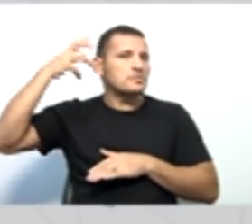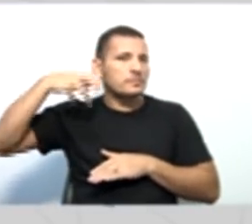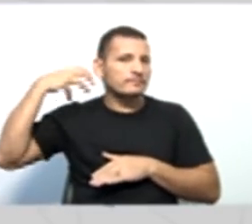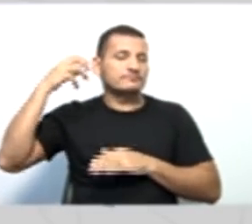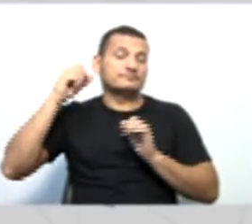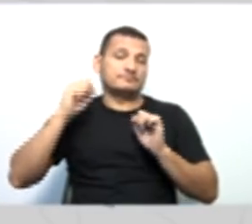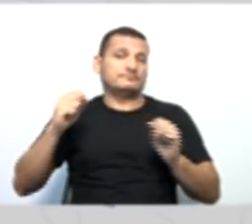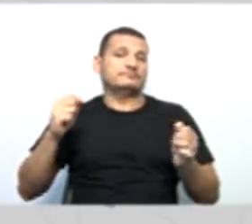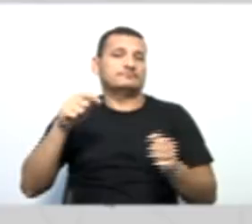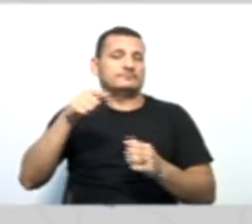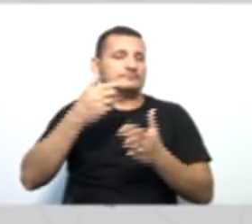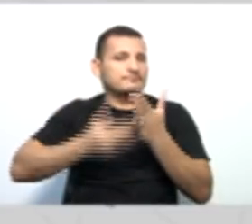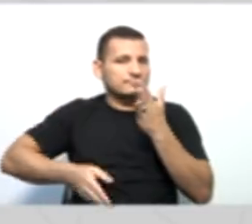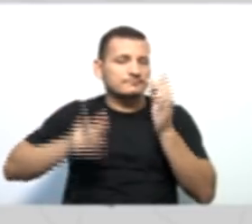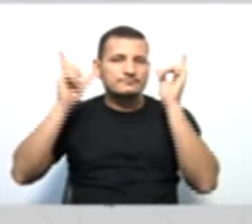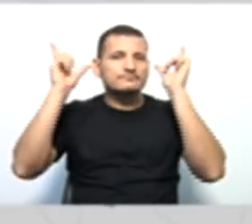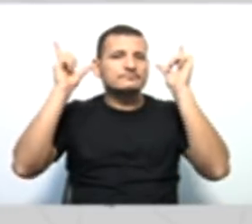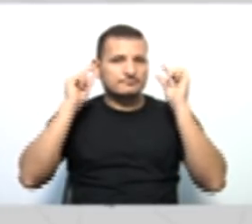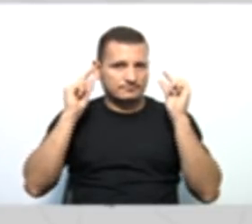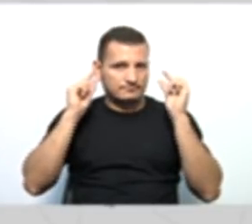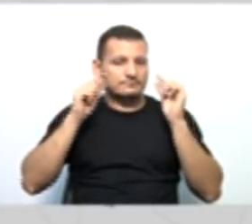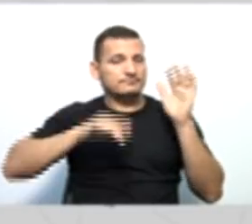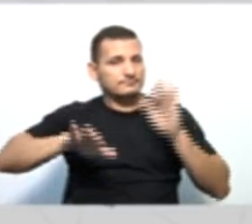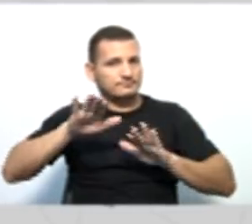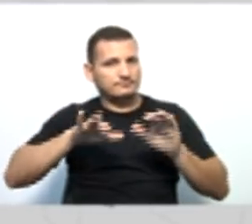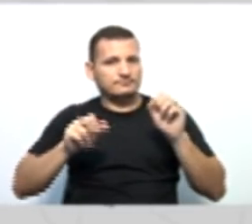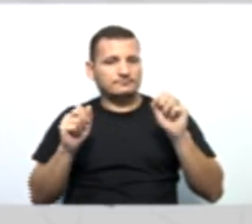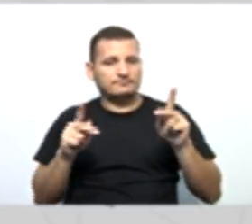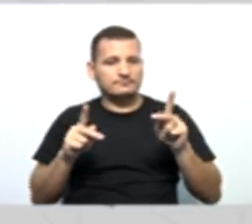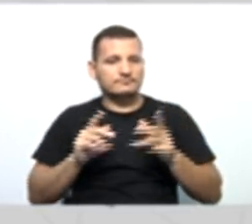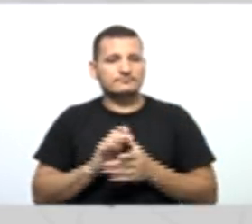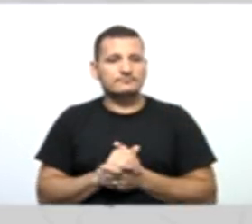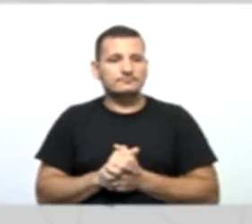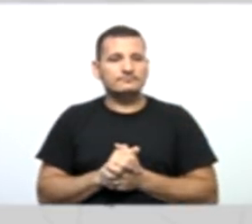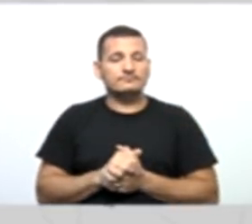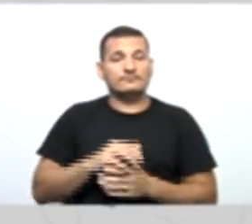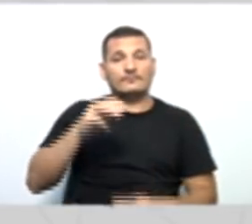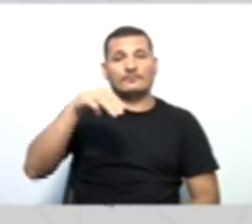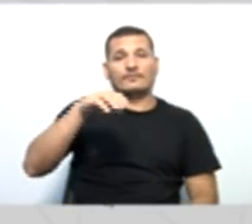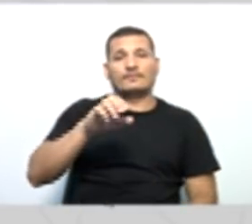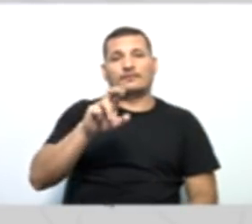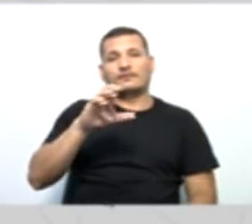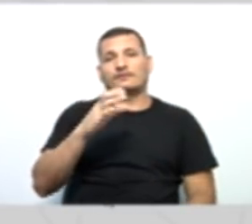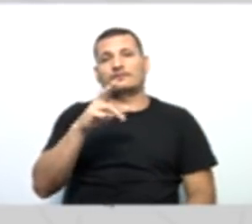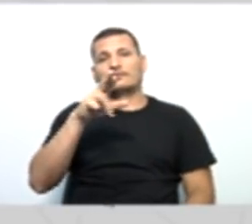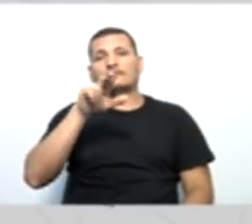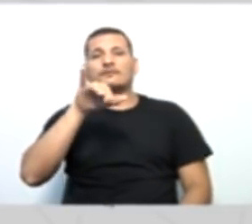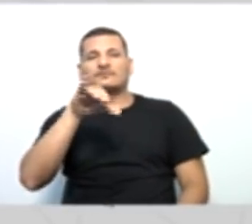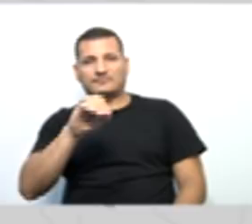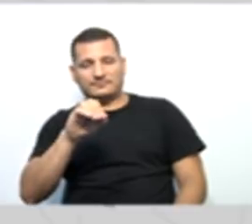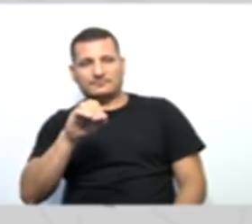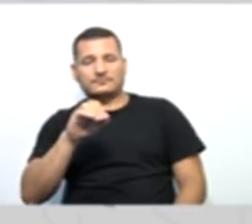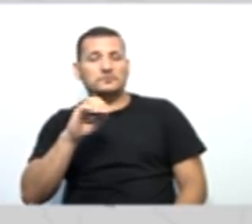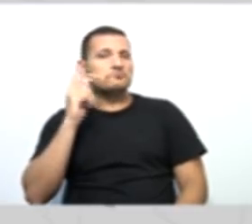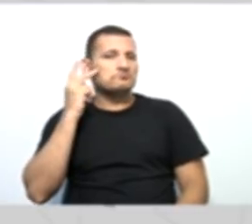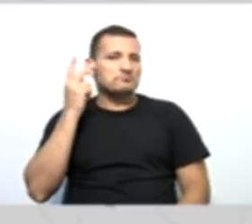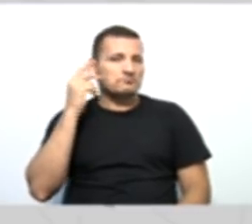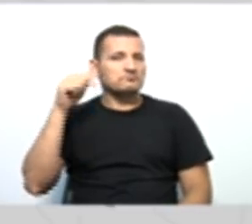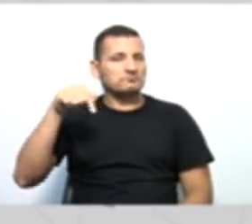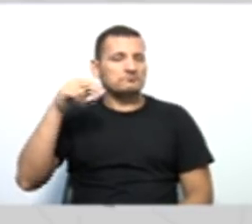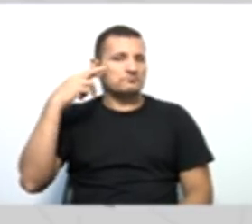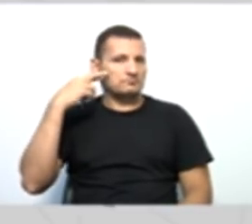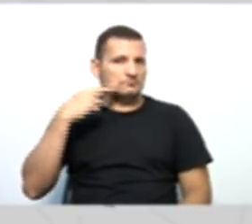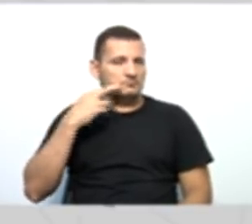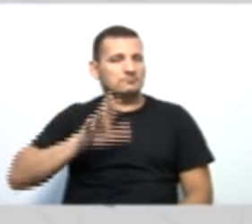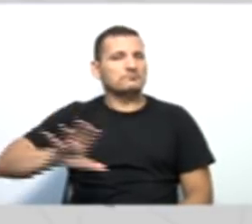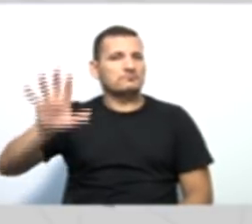perder a sua audição. Muito cuidado, ok? O mercúrio, muito comum aqui na nossa região de garimpos,